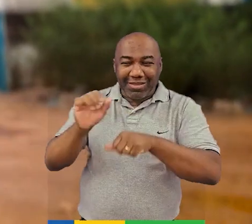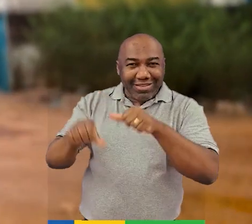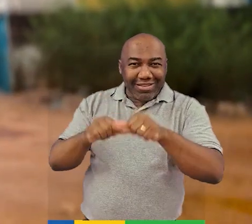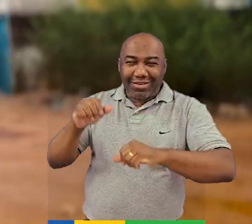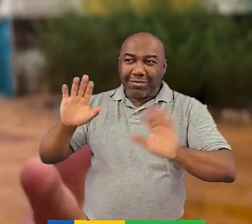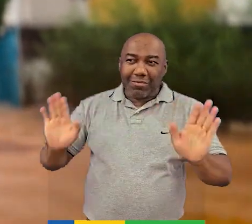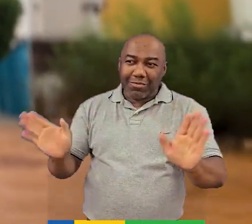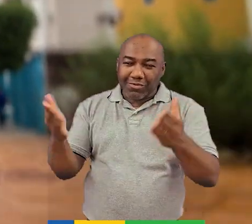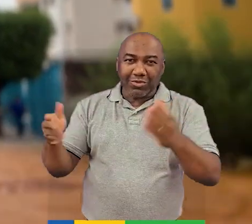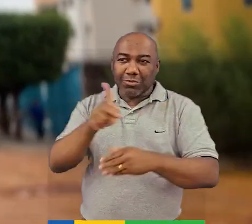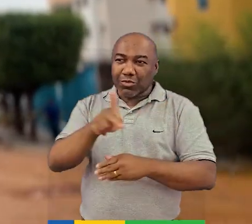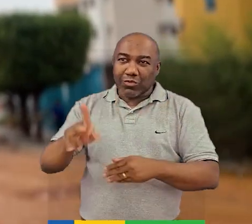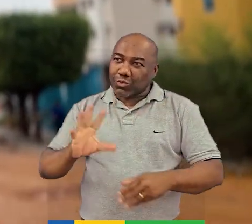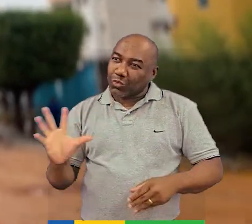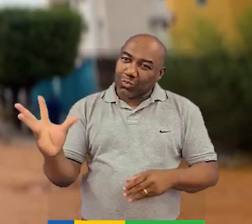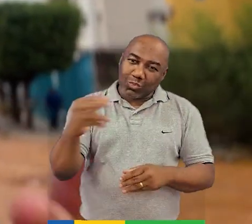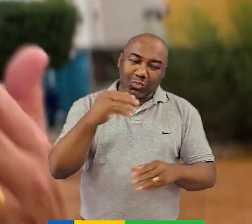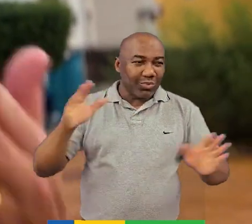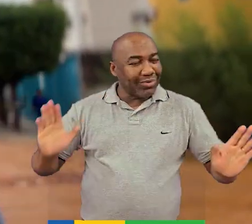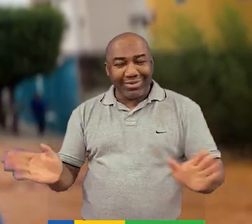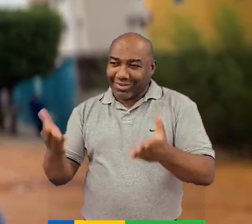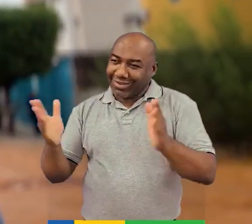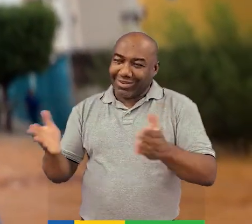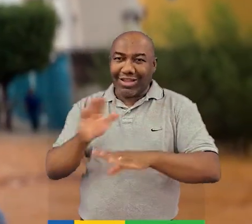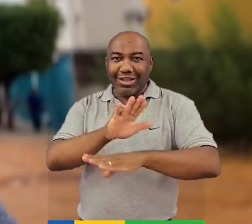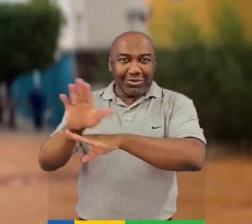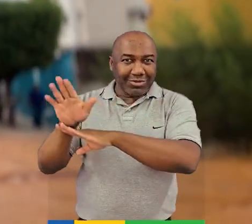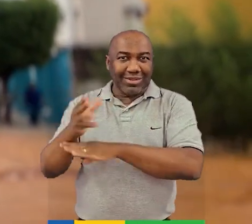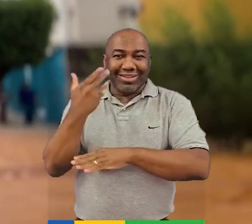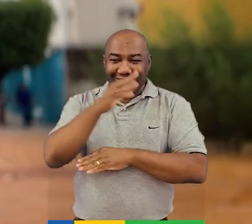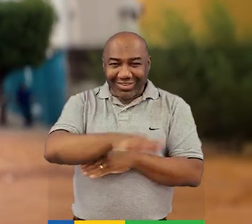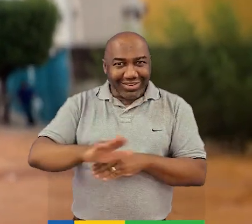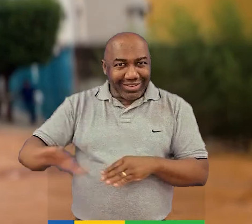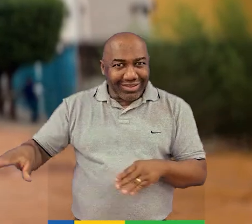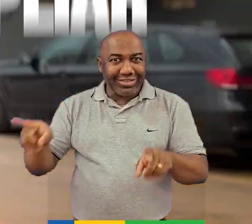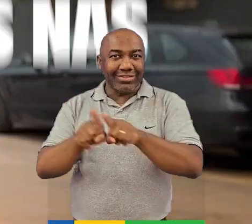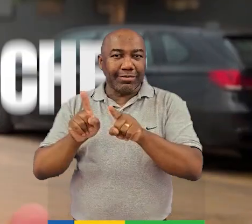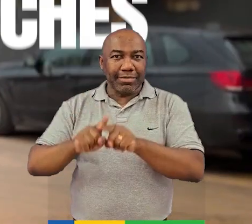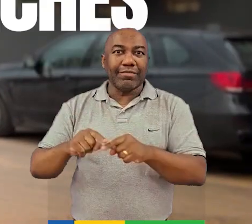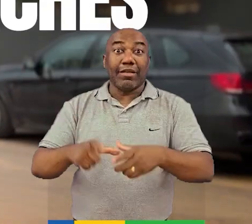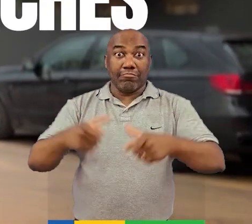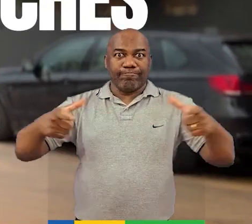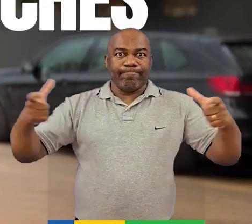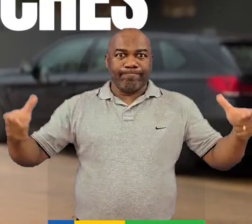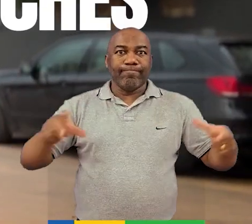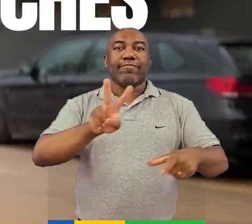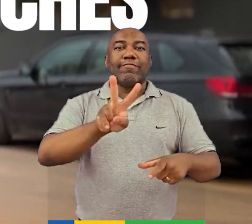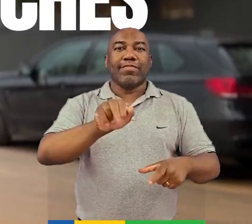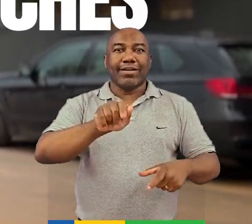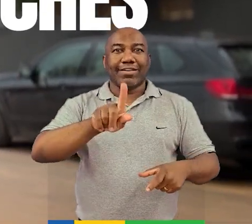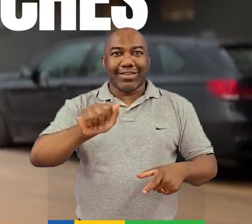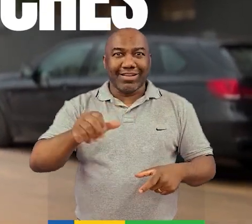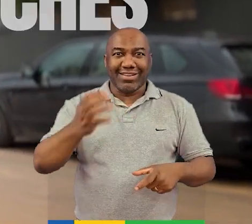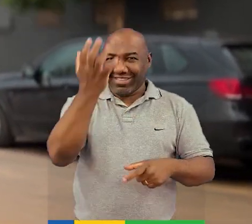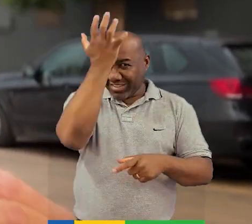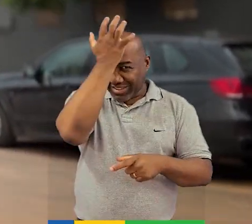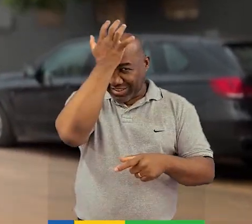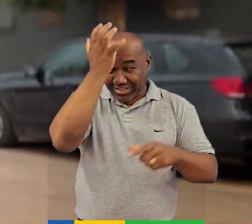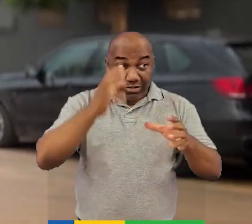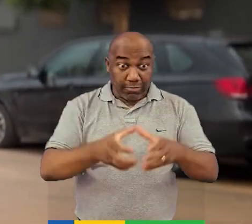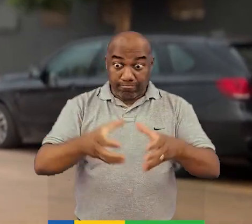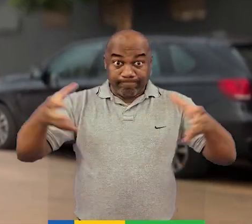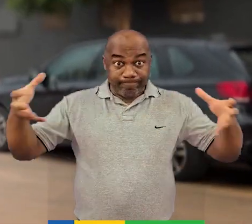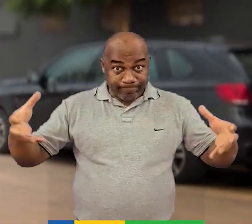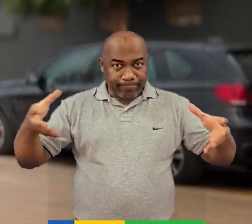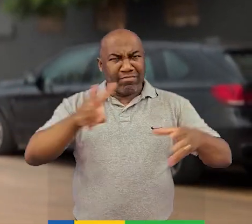vamos investir e apoiar o profissional, o professor do desenvolvimento infantil. Vamos ampliar o número de vagas nas creches. Vamos criar